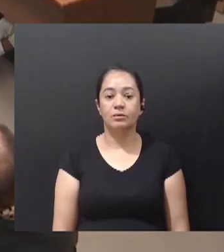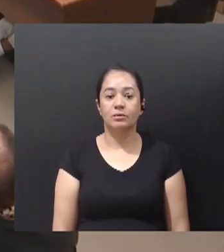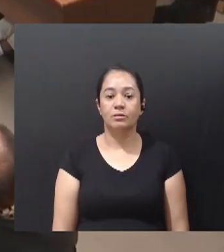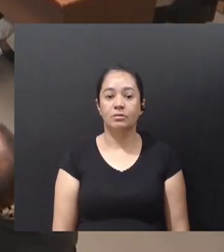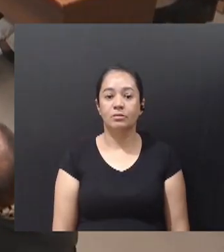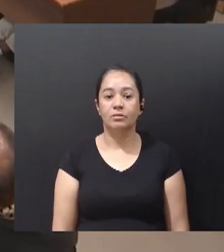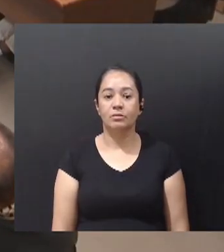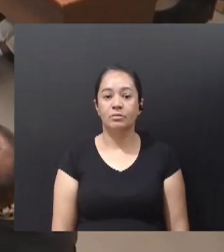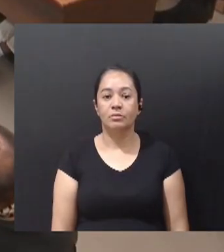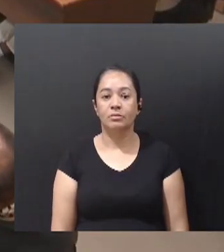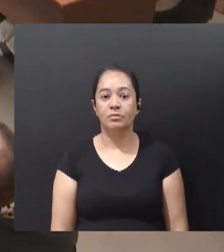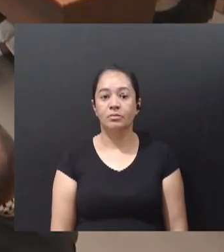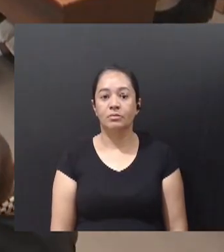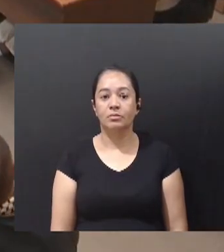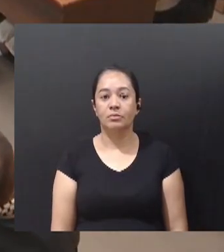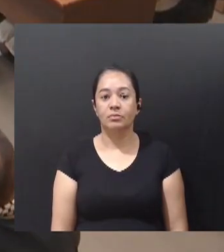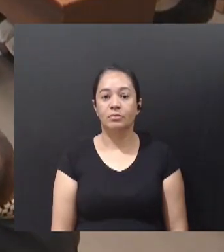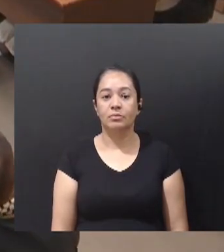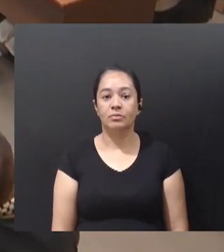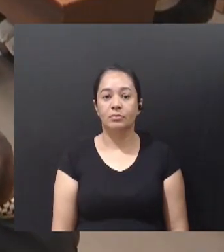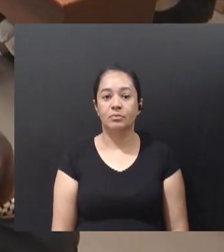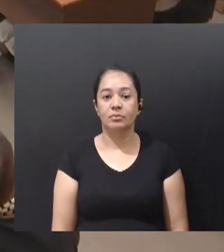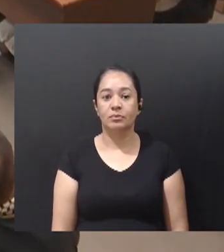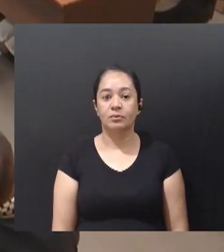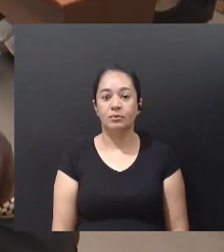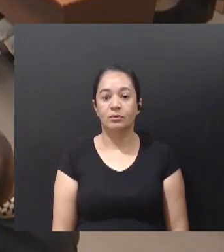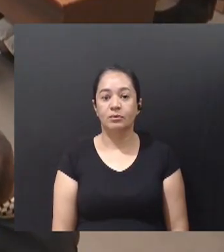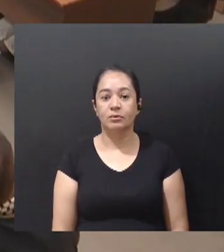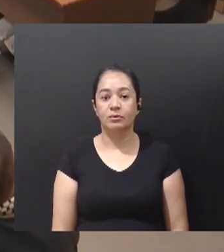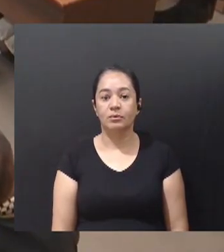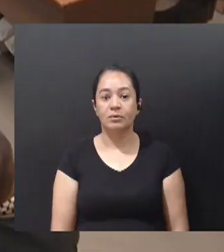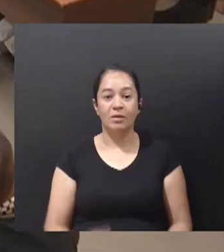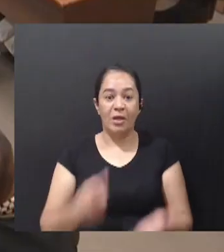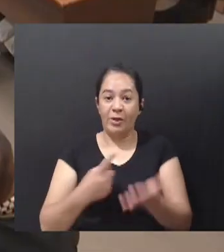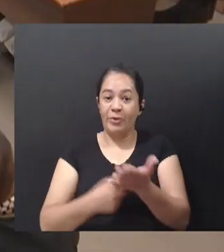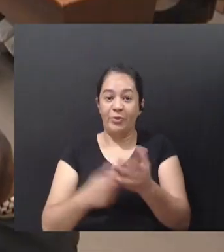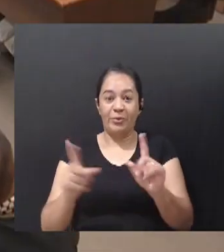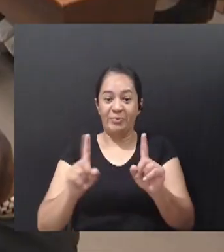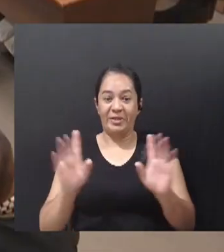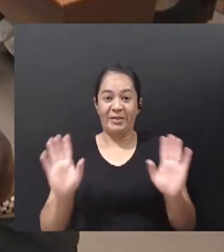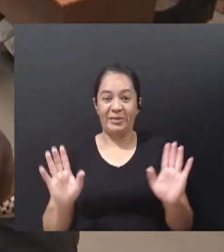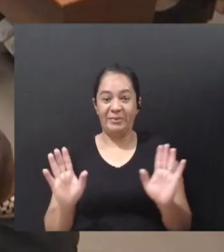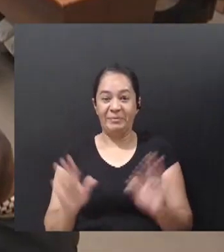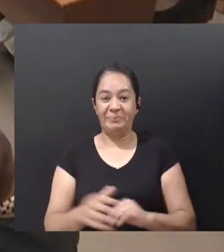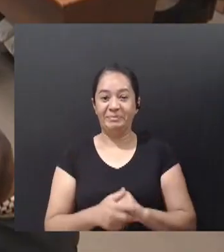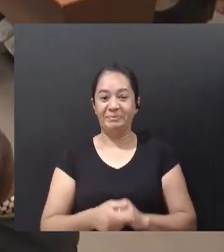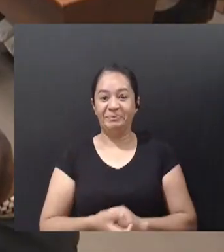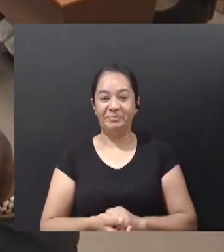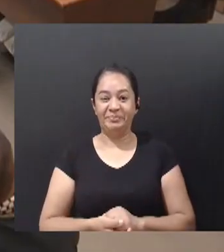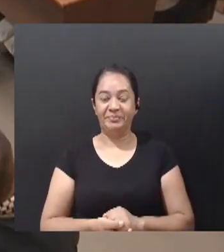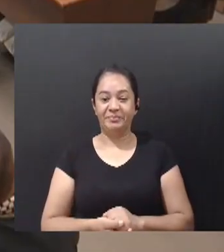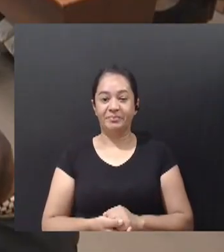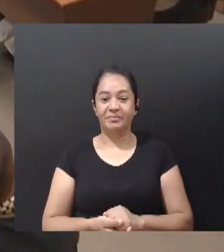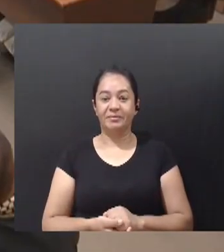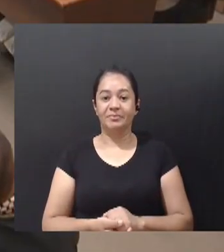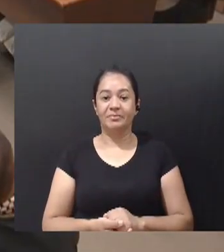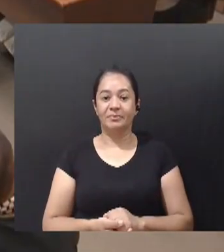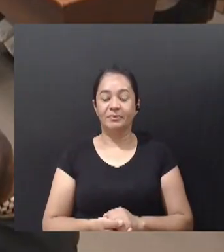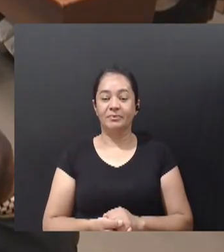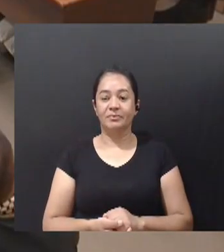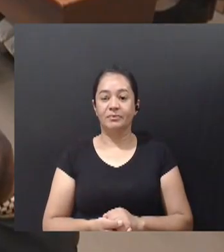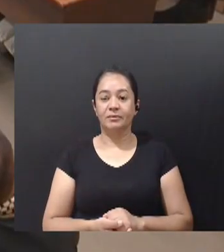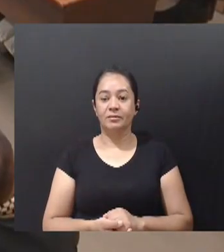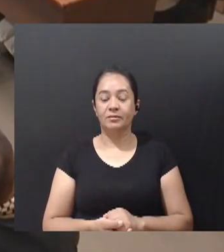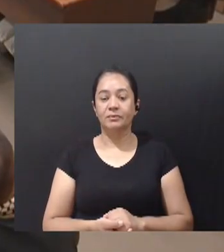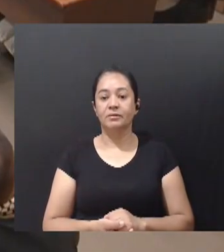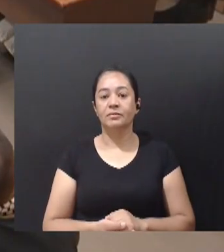Bom, vou ver aqui como é que eu nem combinei como é que eu volto aqui para a mesa. Eu queria só... Os